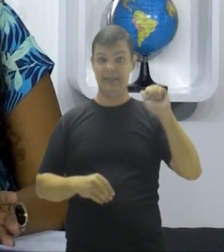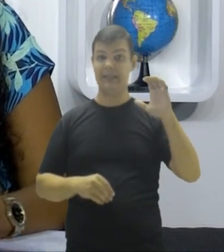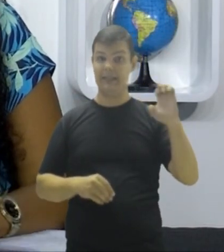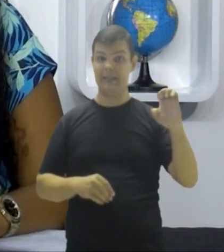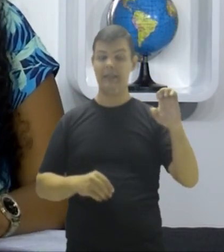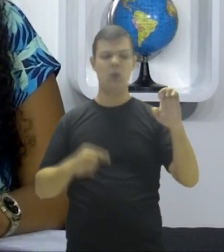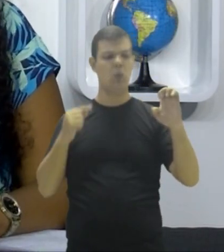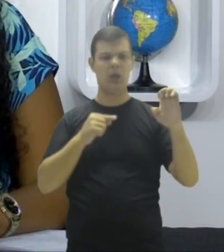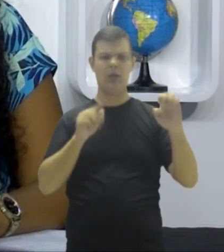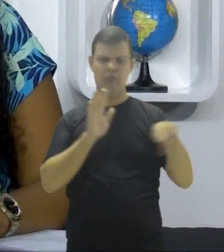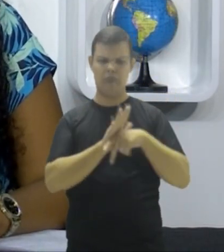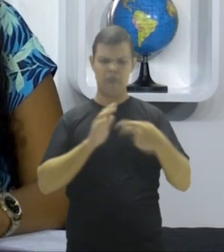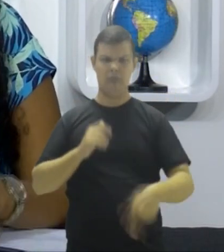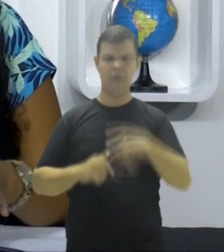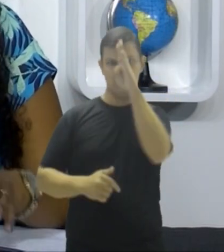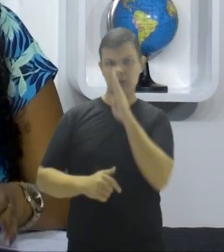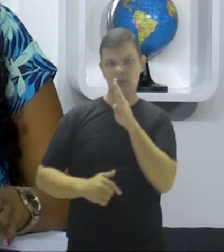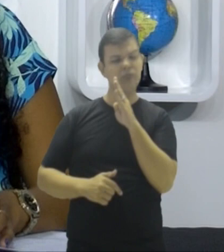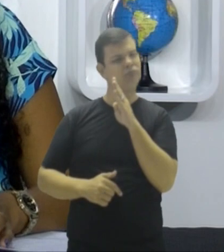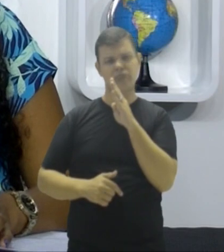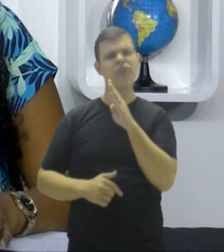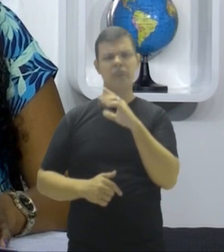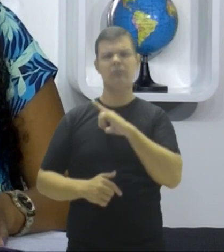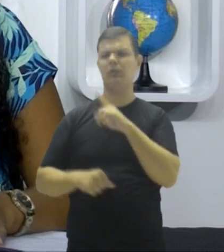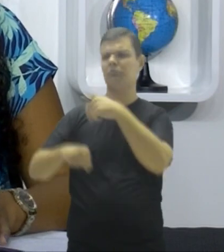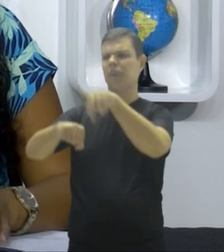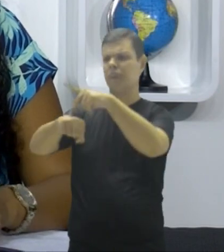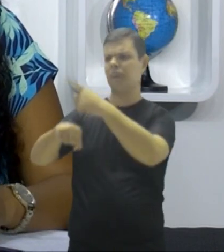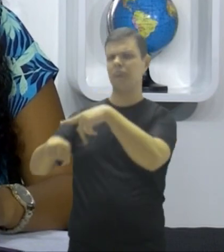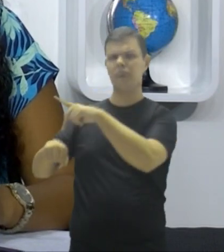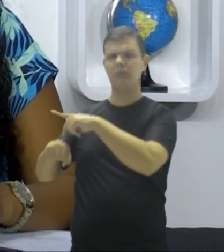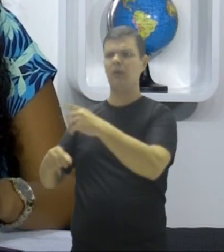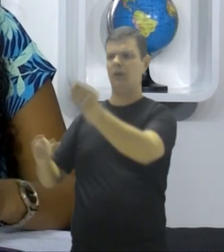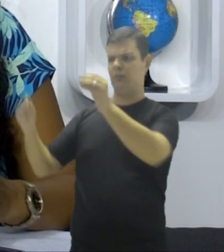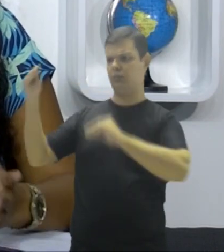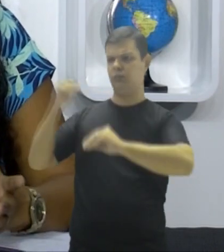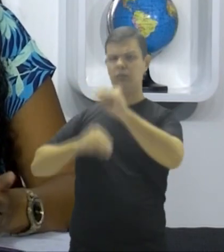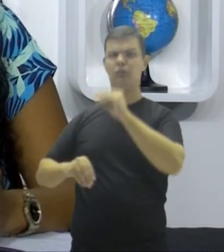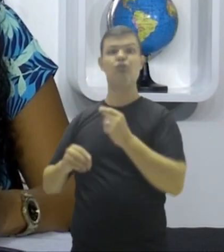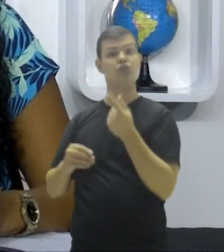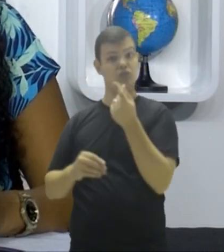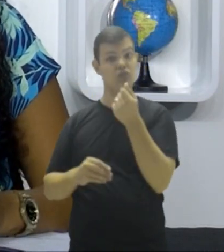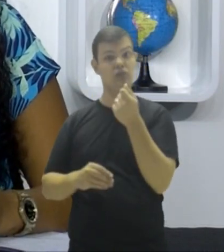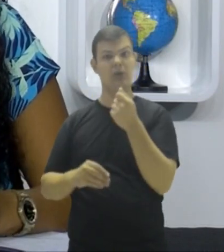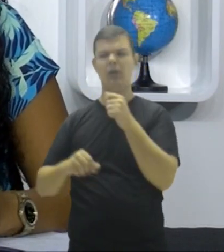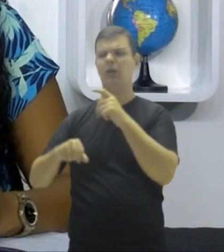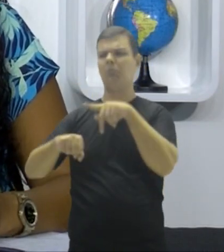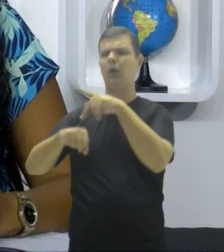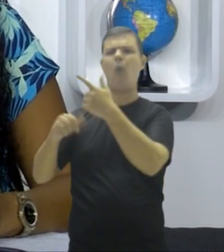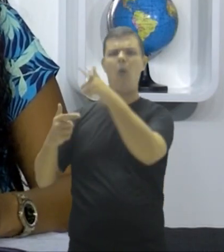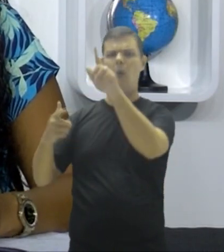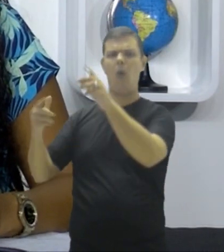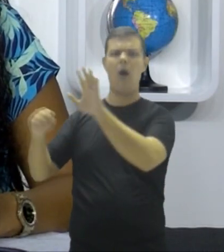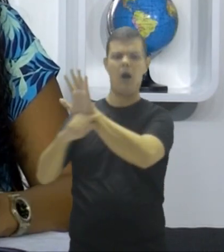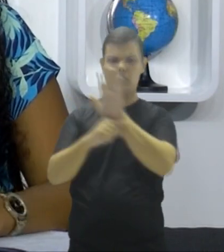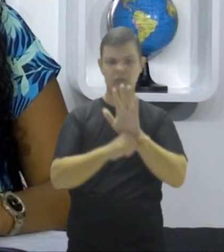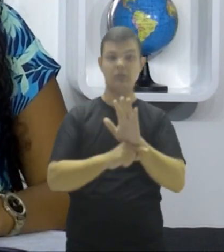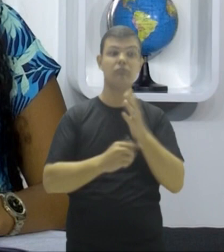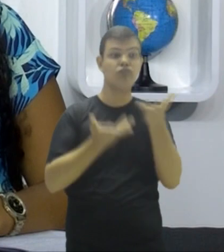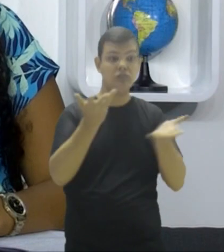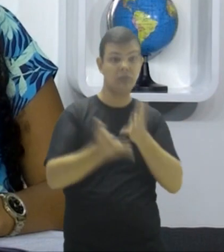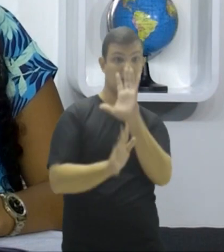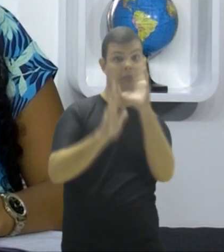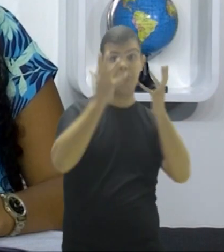ele não é um órgão originário do Brasil, então ele recebe recursos estrangeiros, recursos internacionais para cuidar do meio